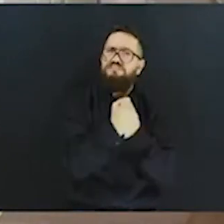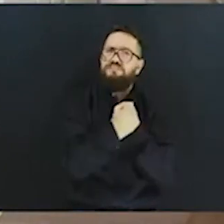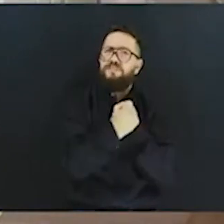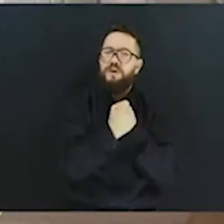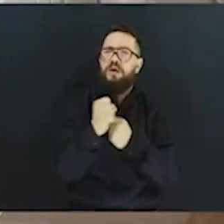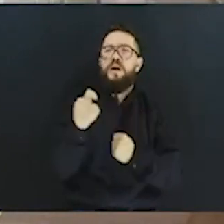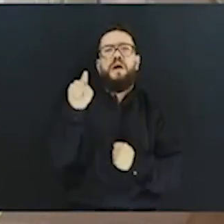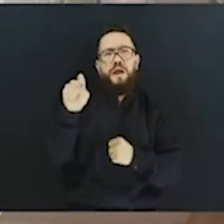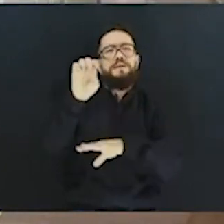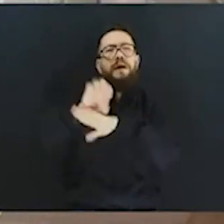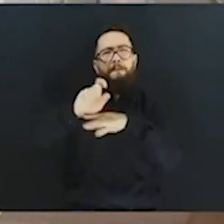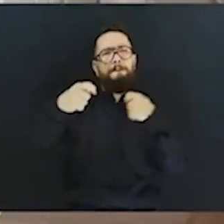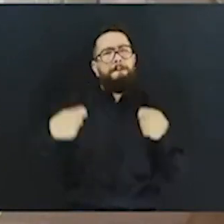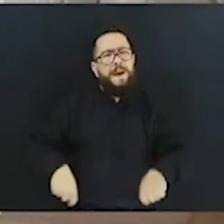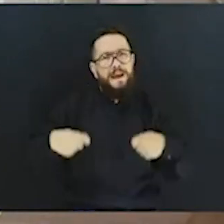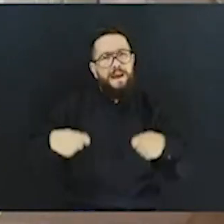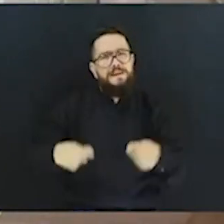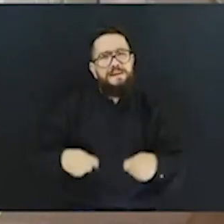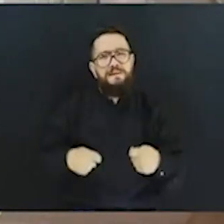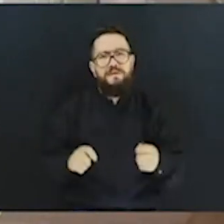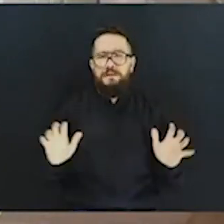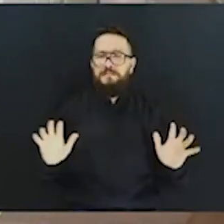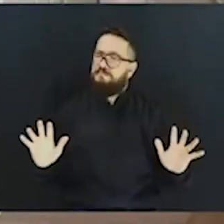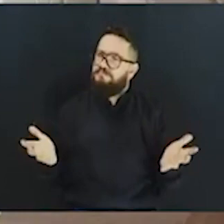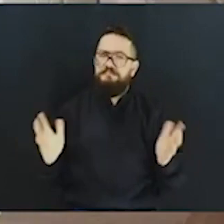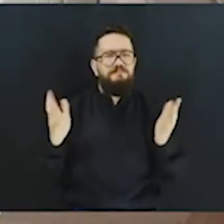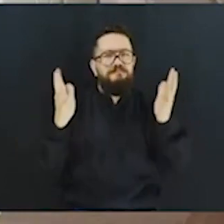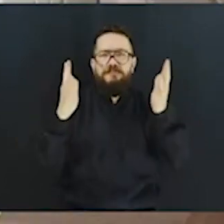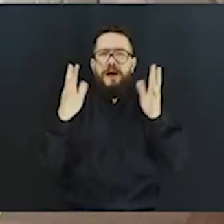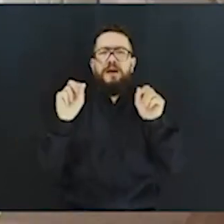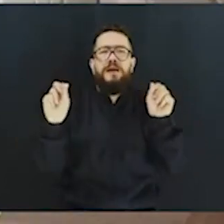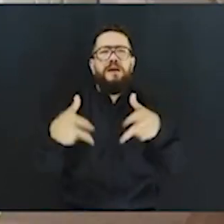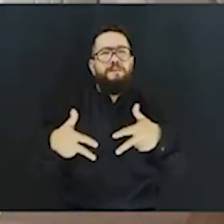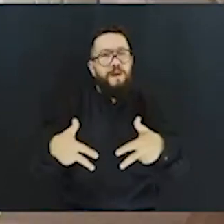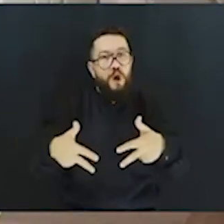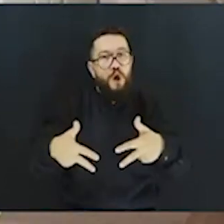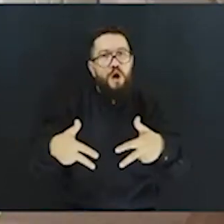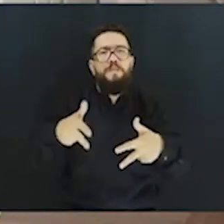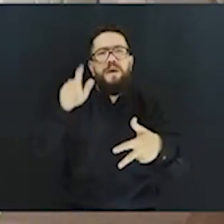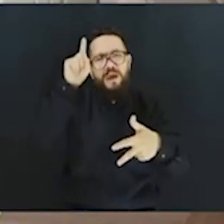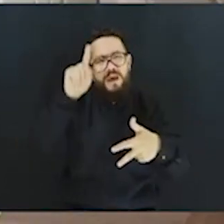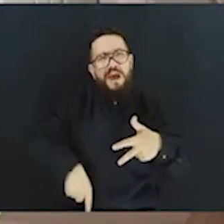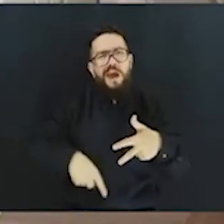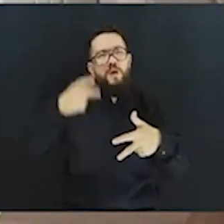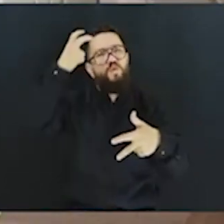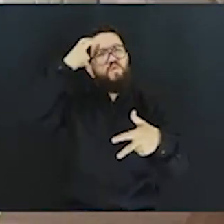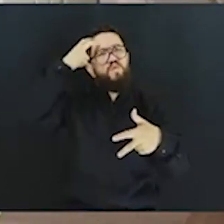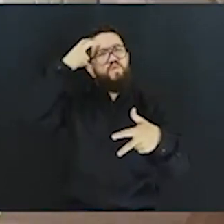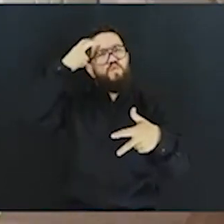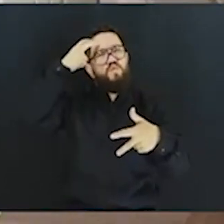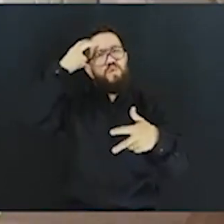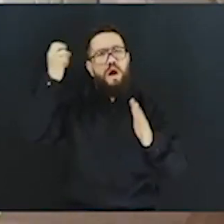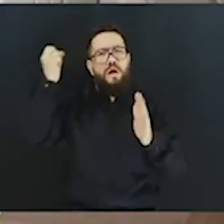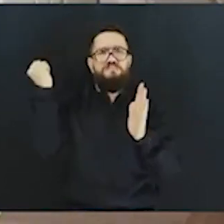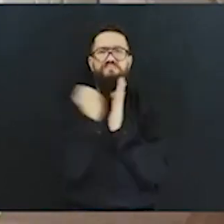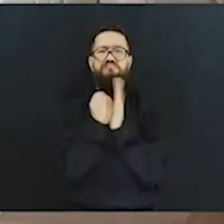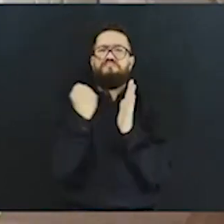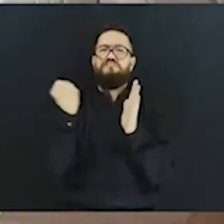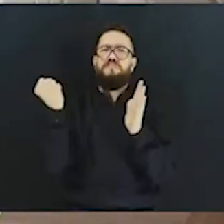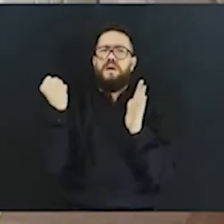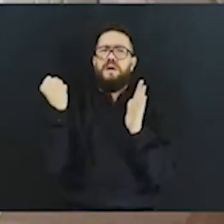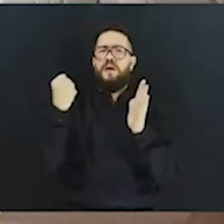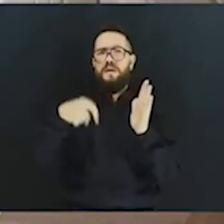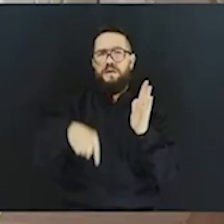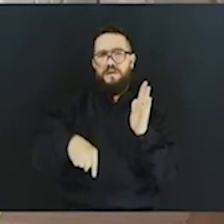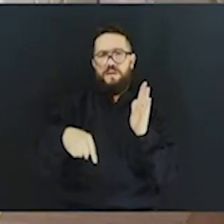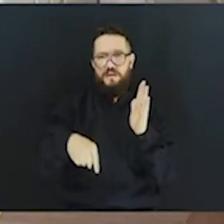Paraná, como já ocorre em outros estados. Porque reconhecer o hip-hop como patrimônio imaterial é reconhecer a riqueza e a